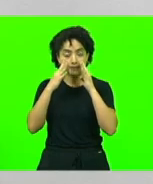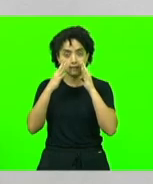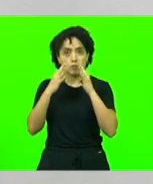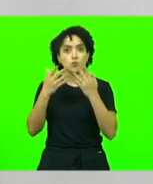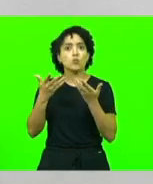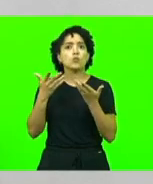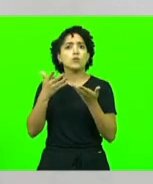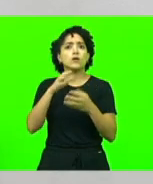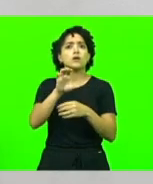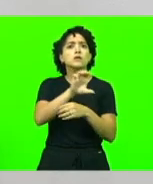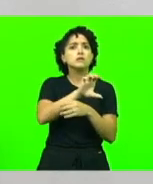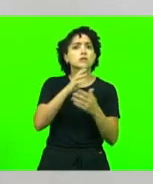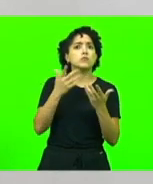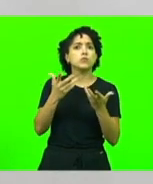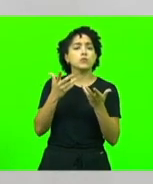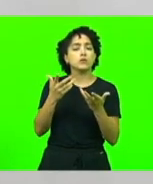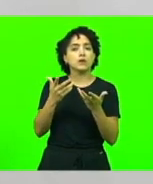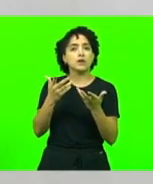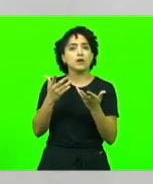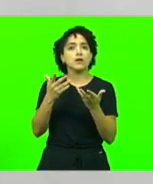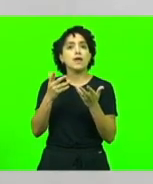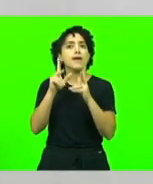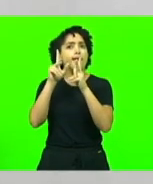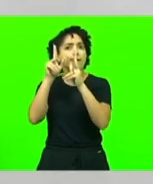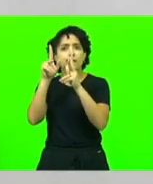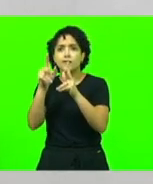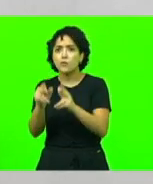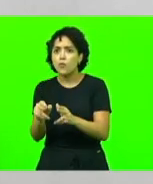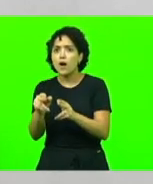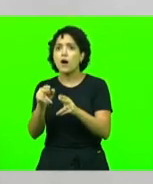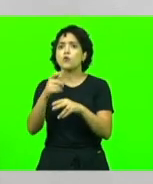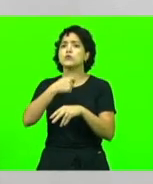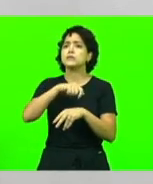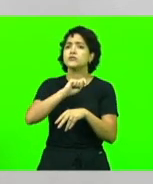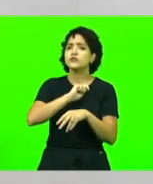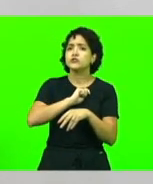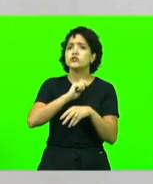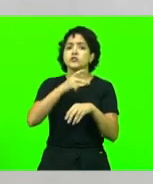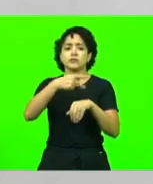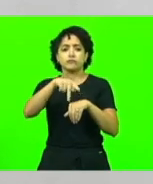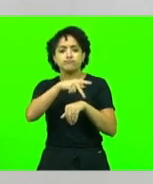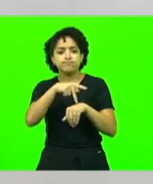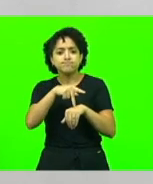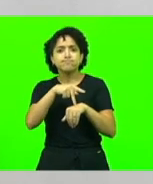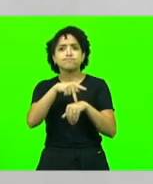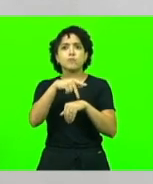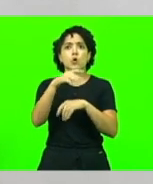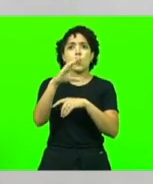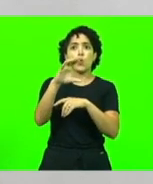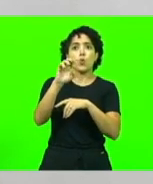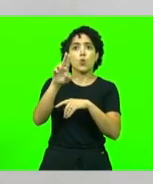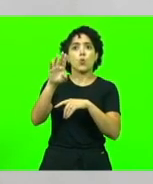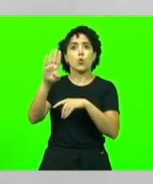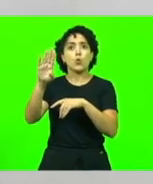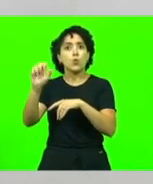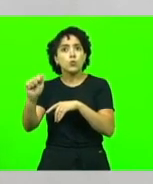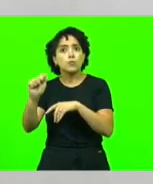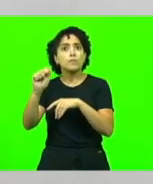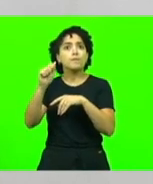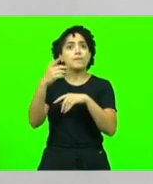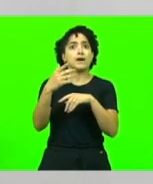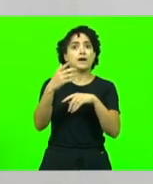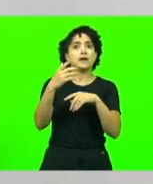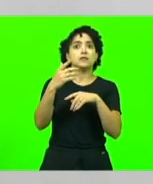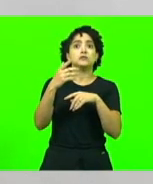está querendo fazer aqui no Brasil é o mesmo que foi feito na Argentina, que foi feito em Cuba, que foi feito no